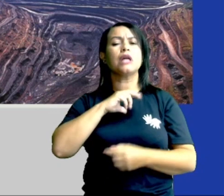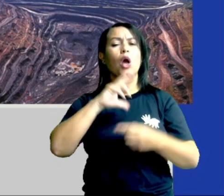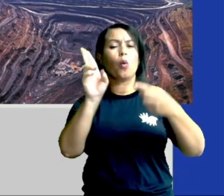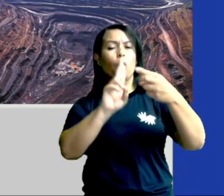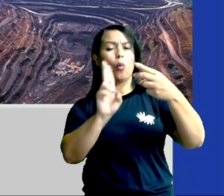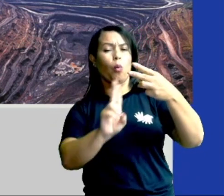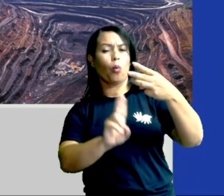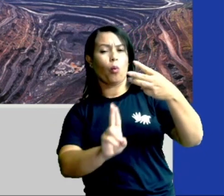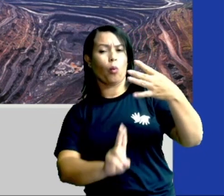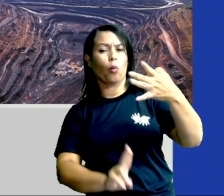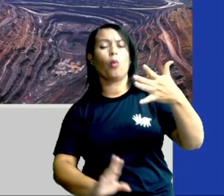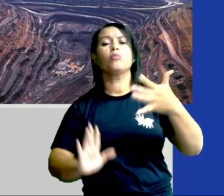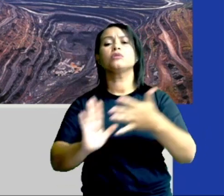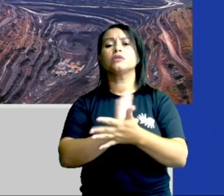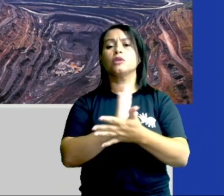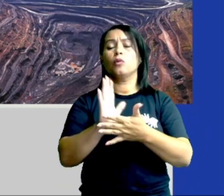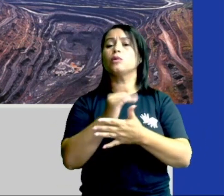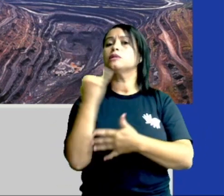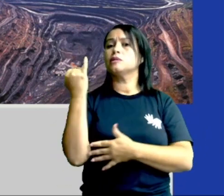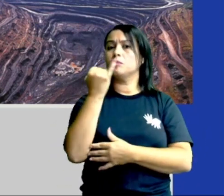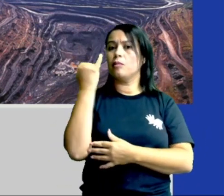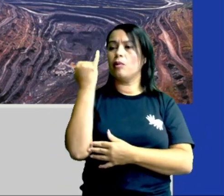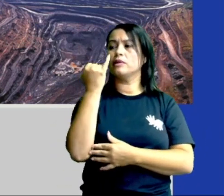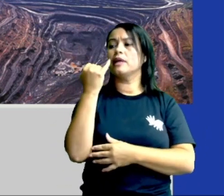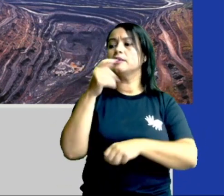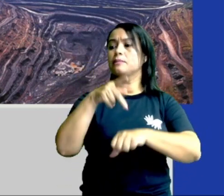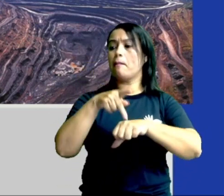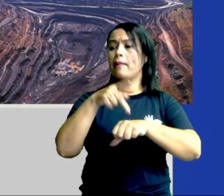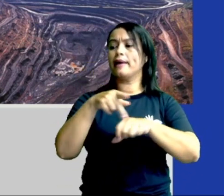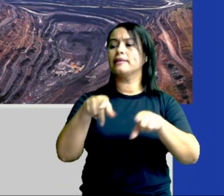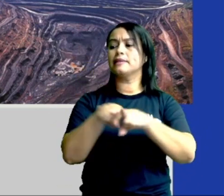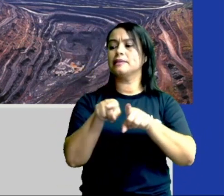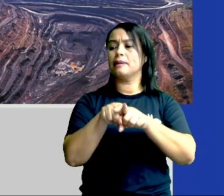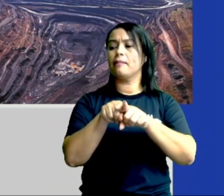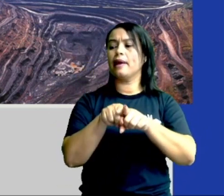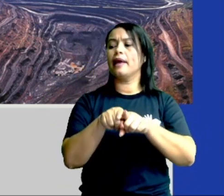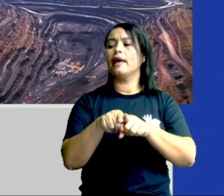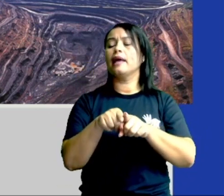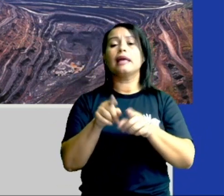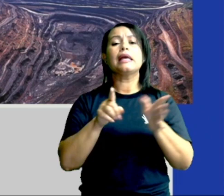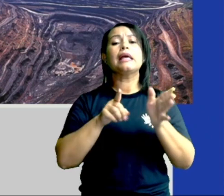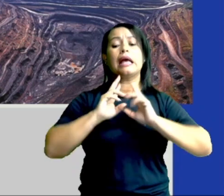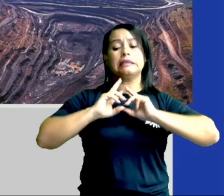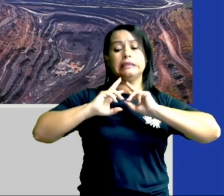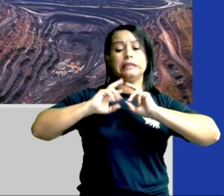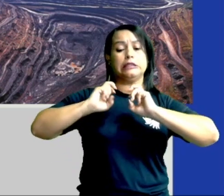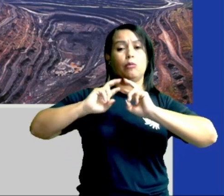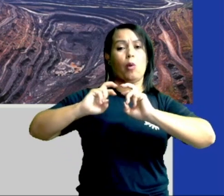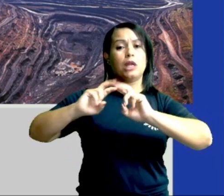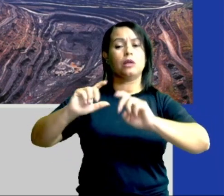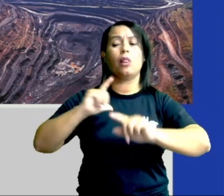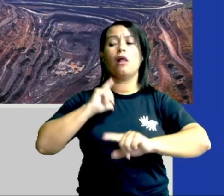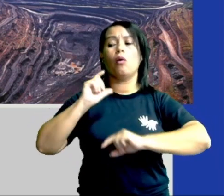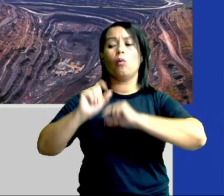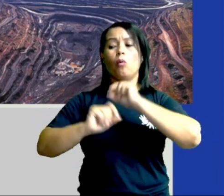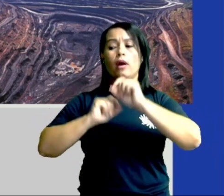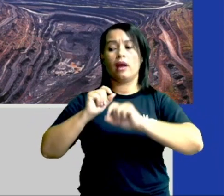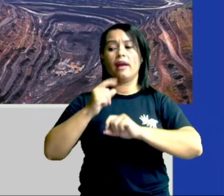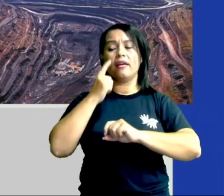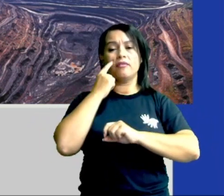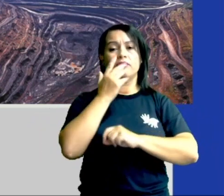calcário níquel ouro cobre entre outros já E aí você vê que essa exploração tem um ponto aqui ó